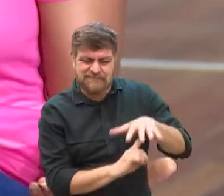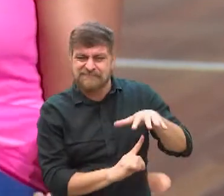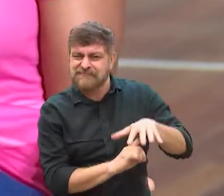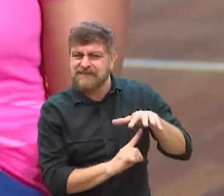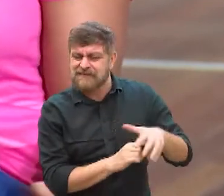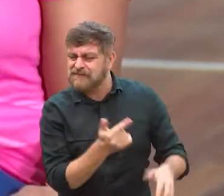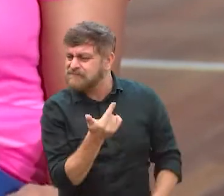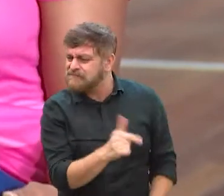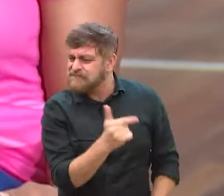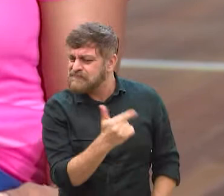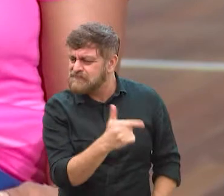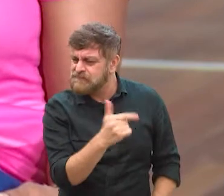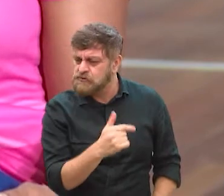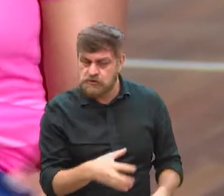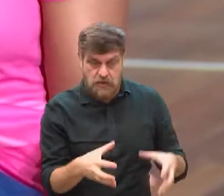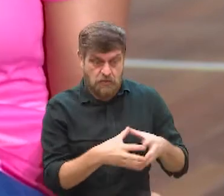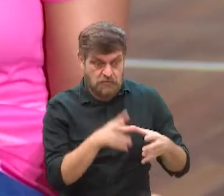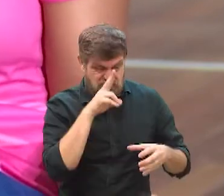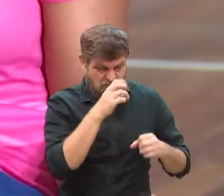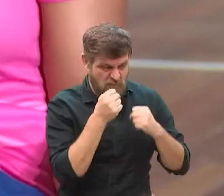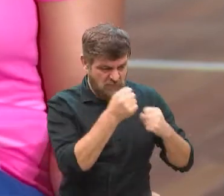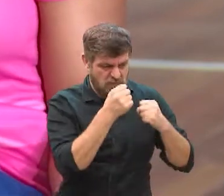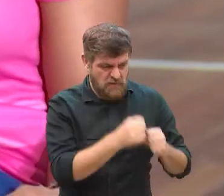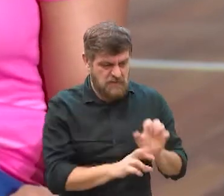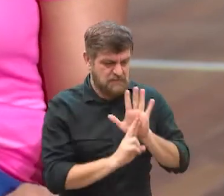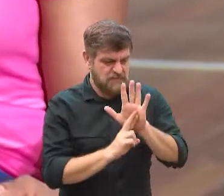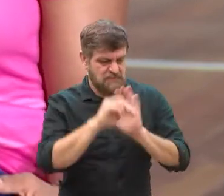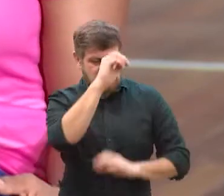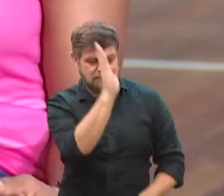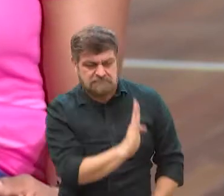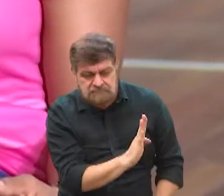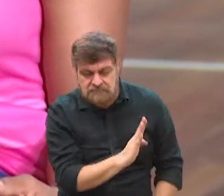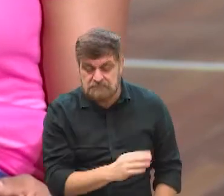né, equipes que jogam o Nacional, então eu não sabia como que era.